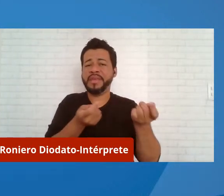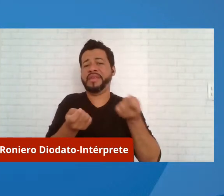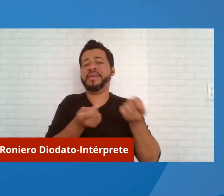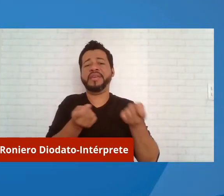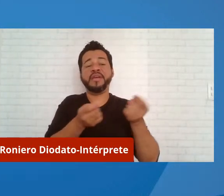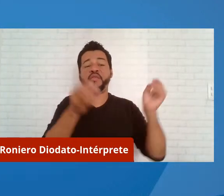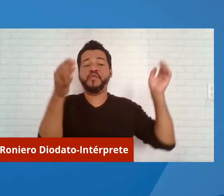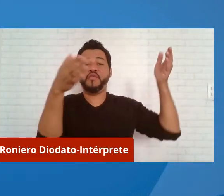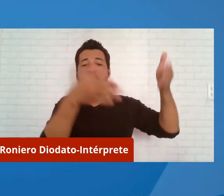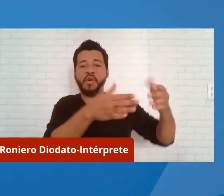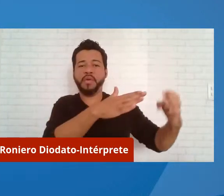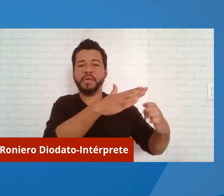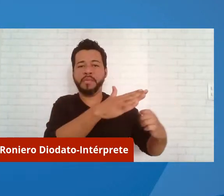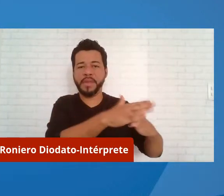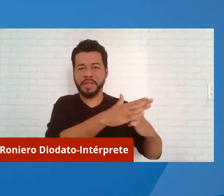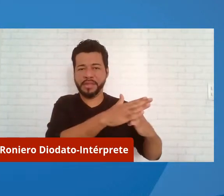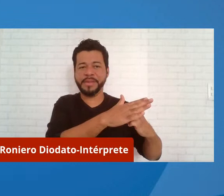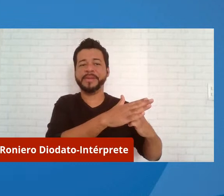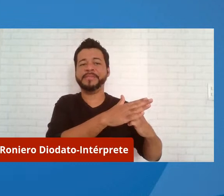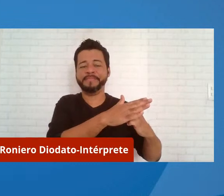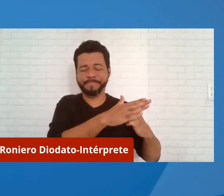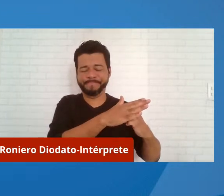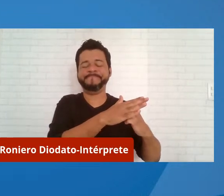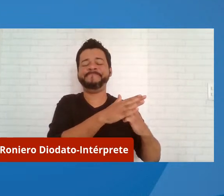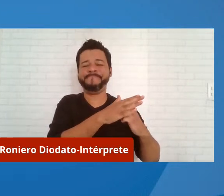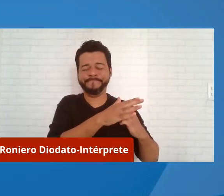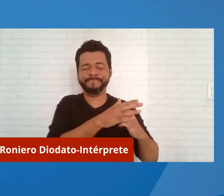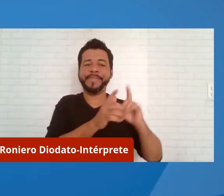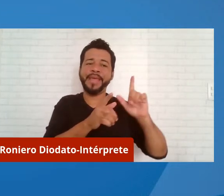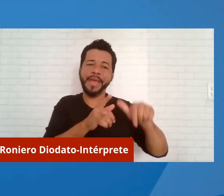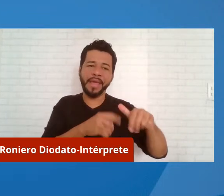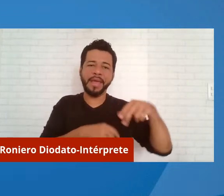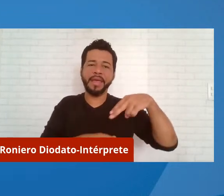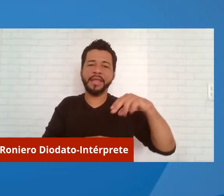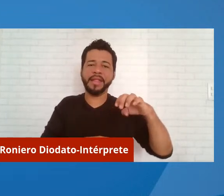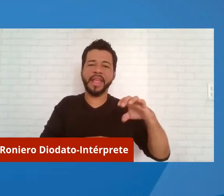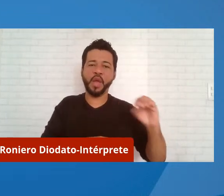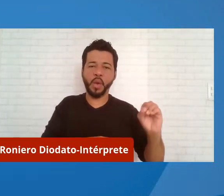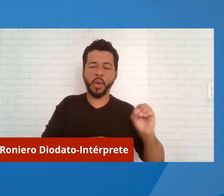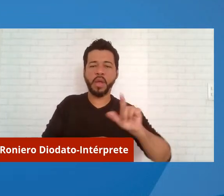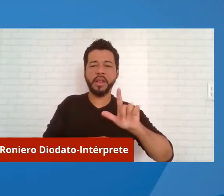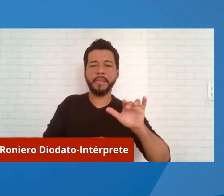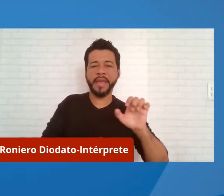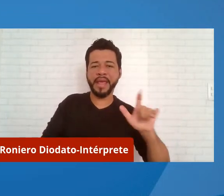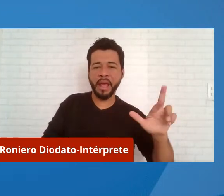mercado. Esse princípio fundamental da era neoliberal, de que